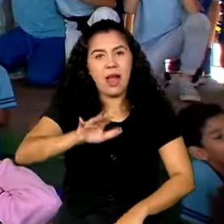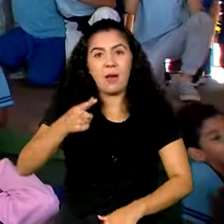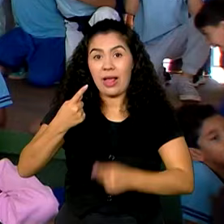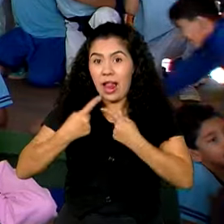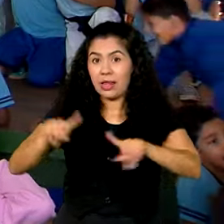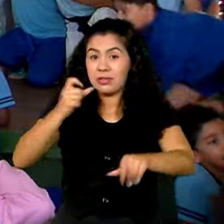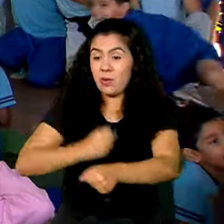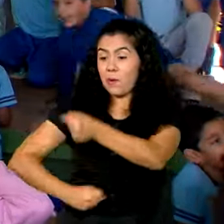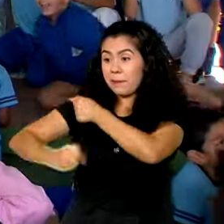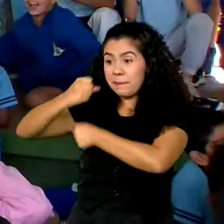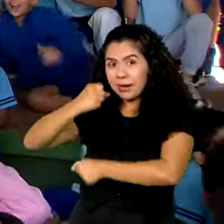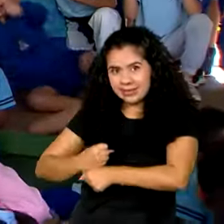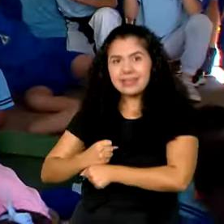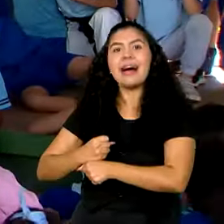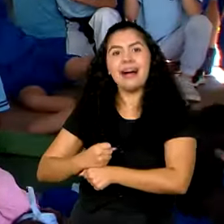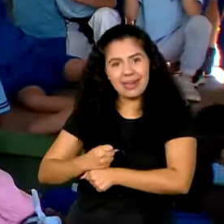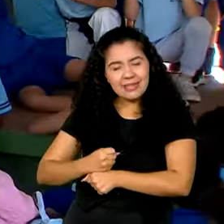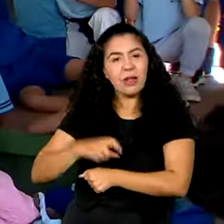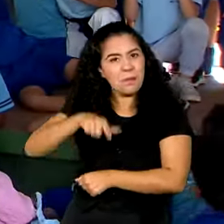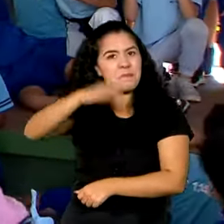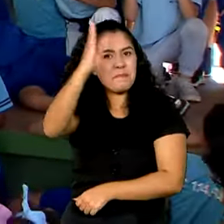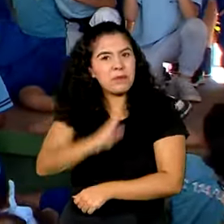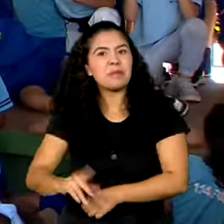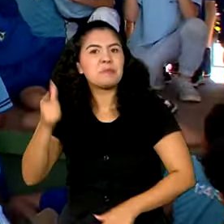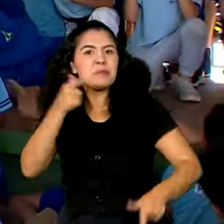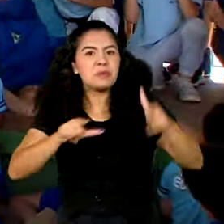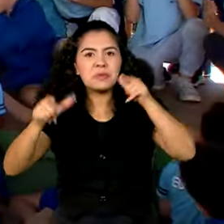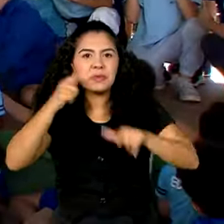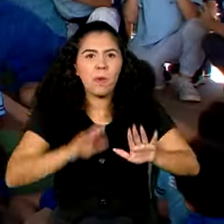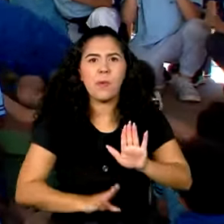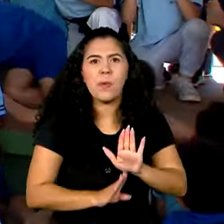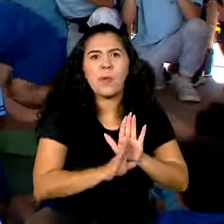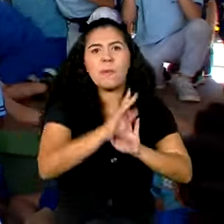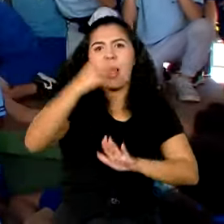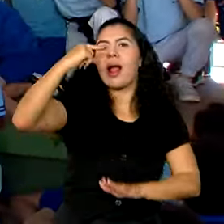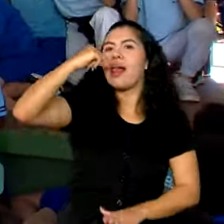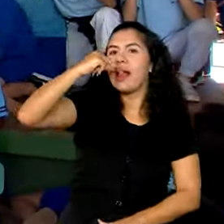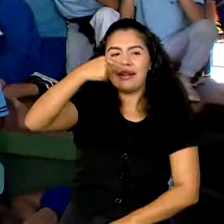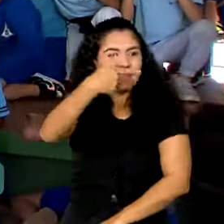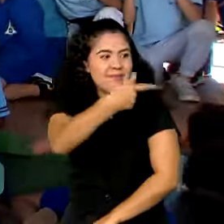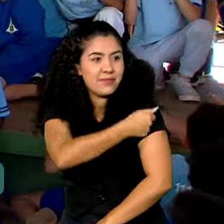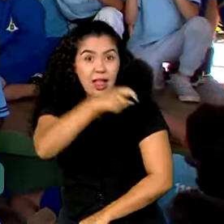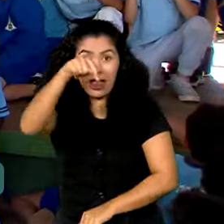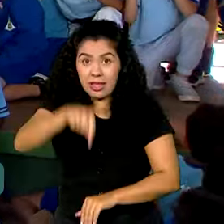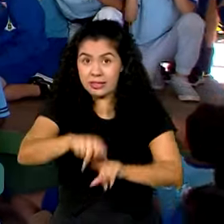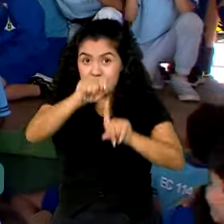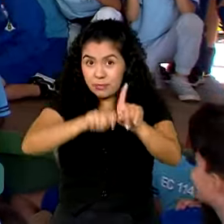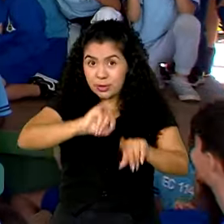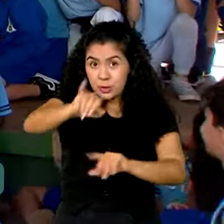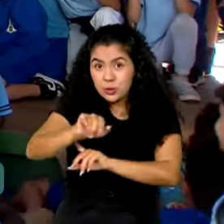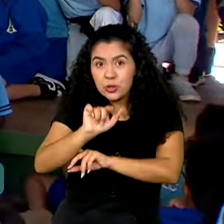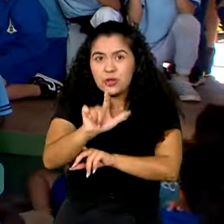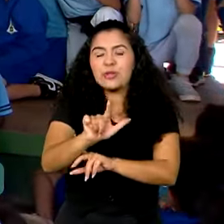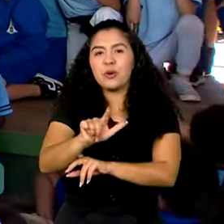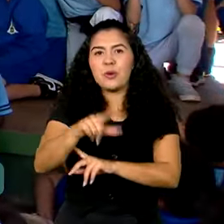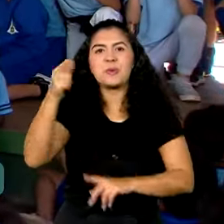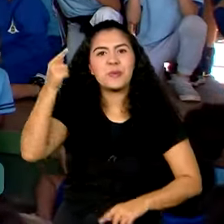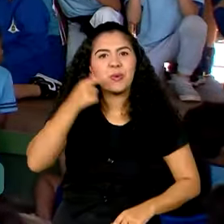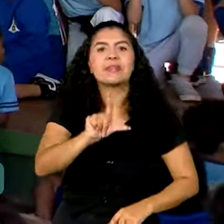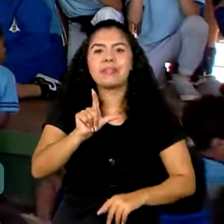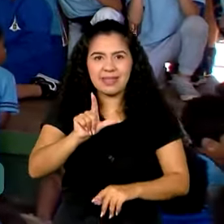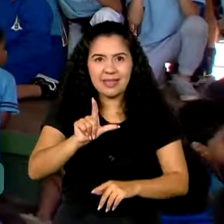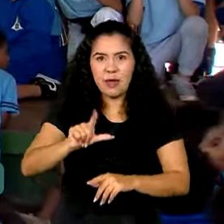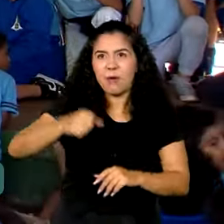ano passado, o Brasil avançou na imunização infantil e em julho deste ano conseguiu sair da lista dos